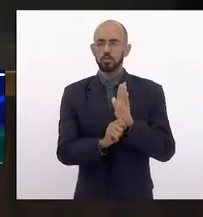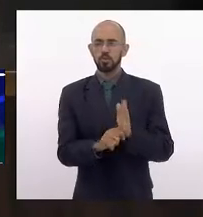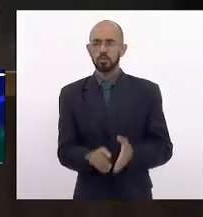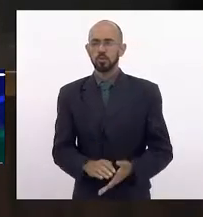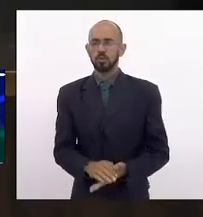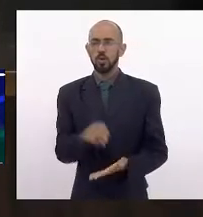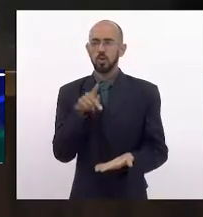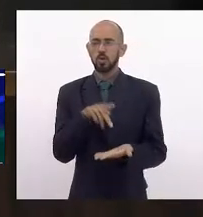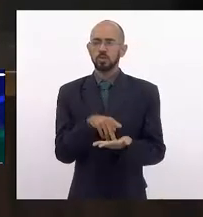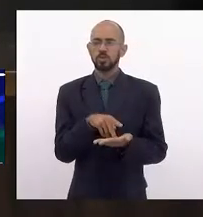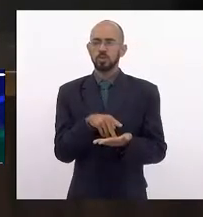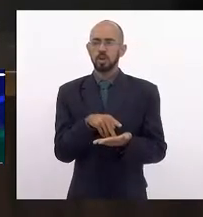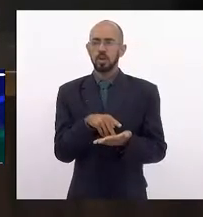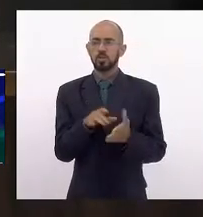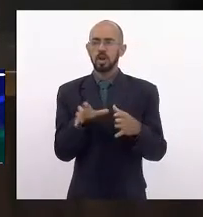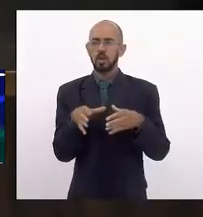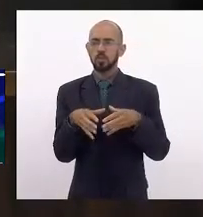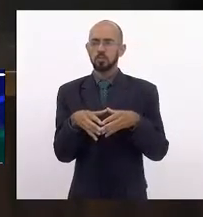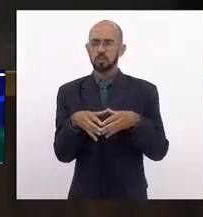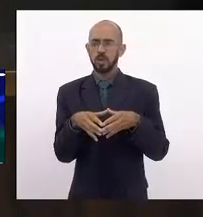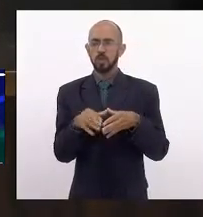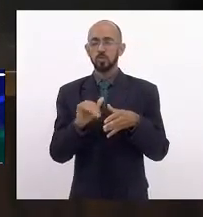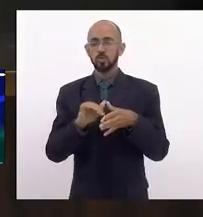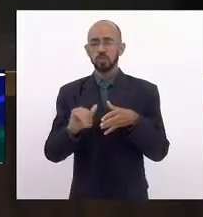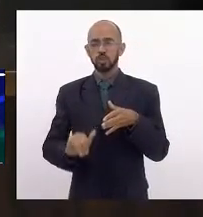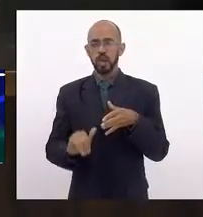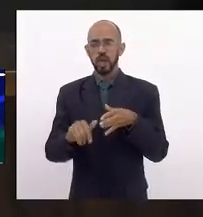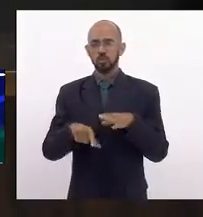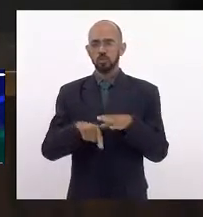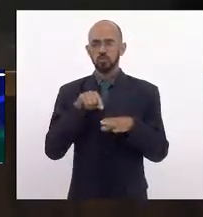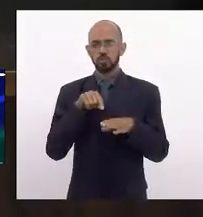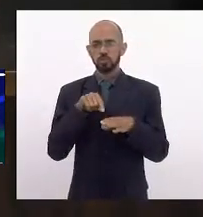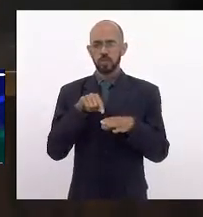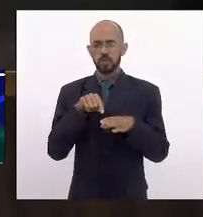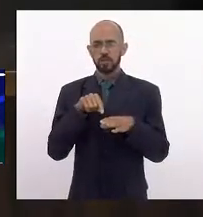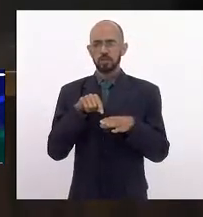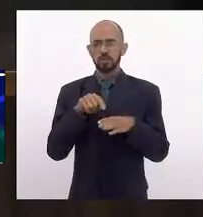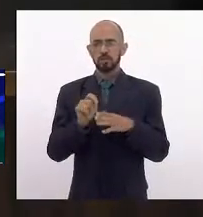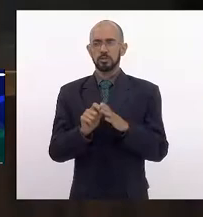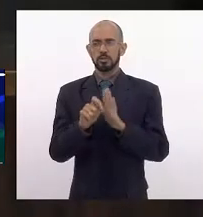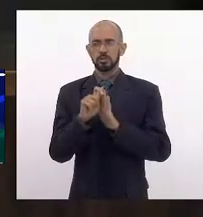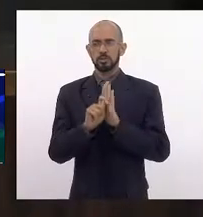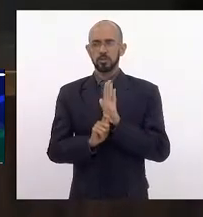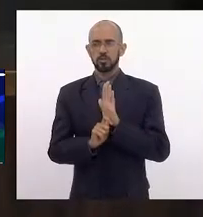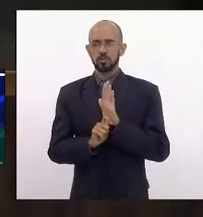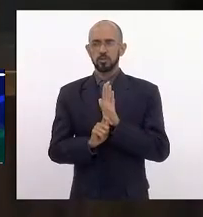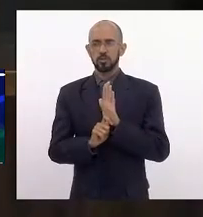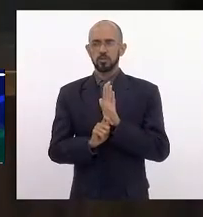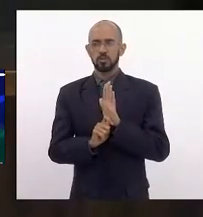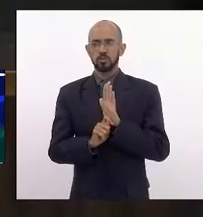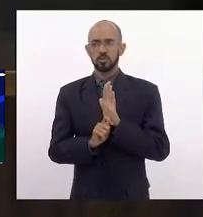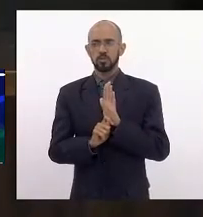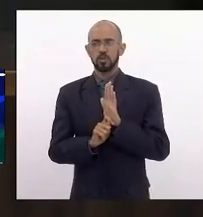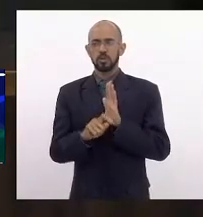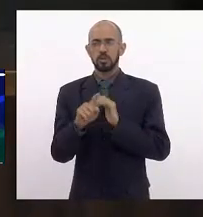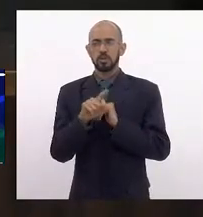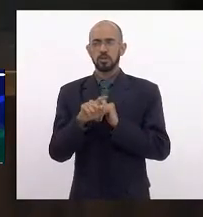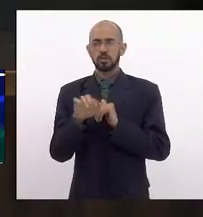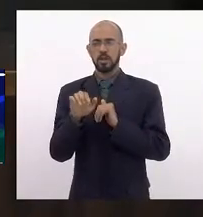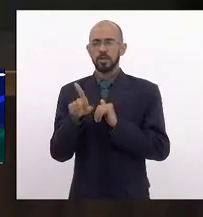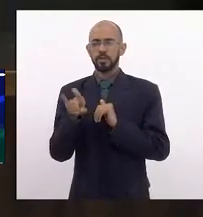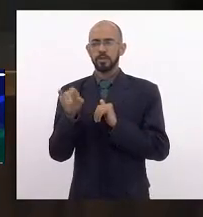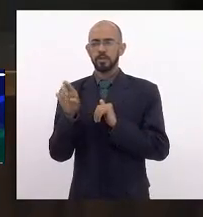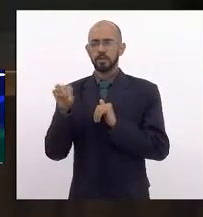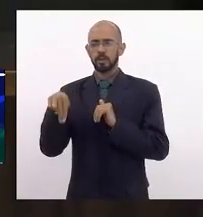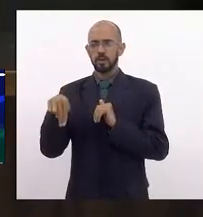original da comissão salvo destaques quero aqui caminhar a verdade é que tá do